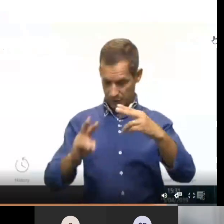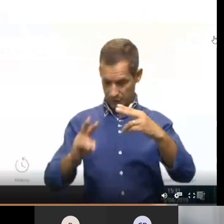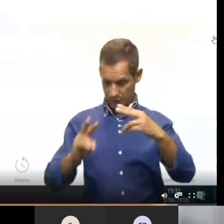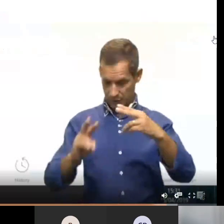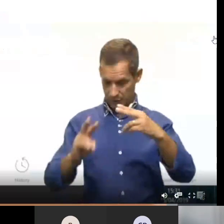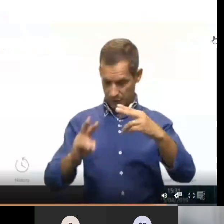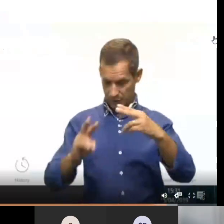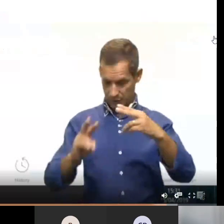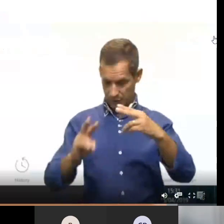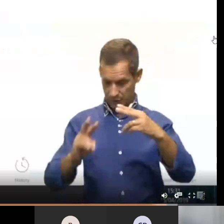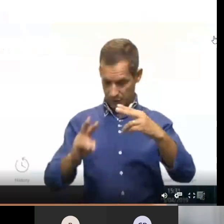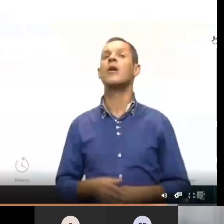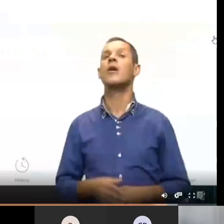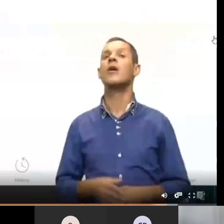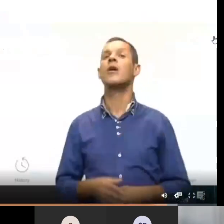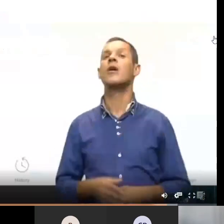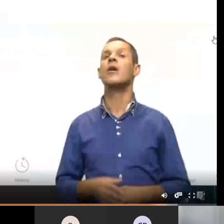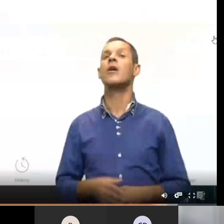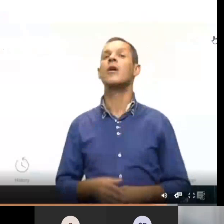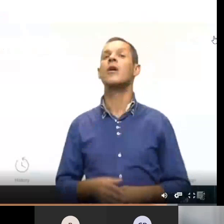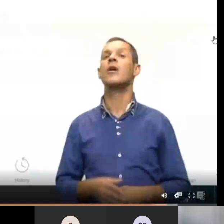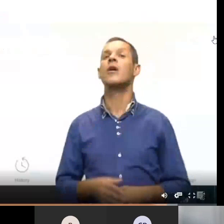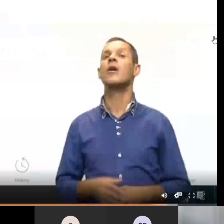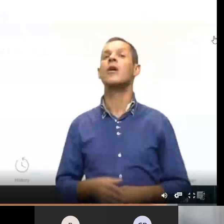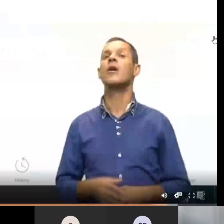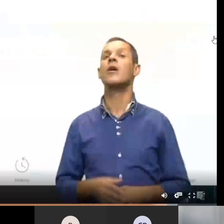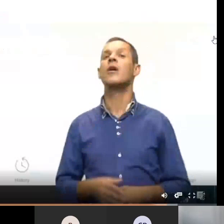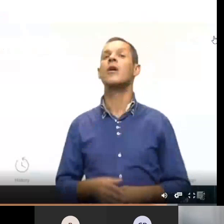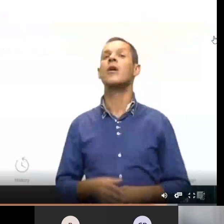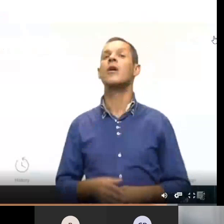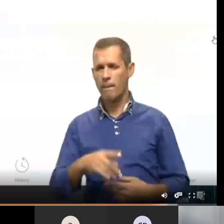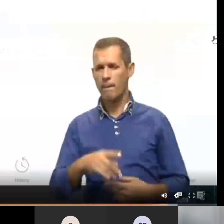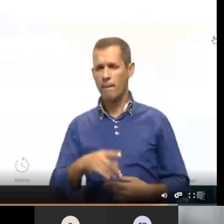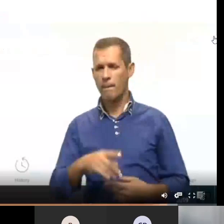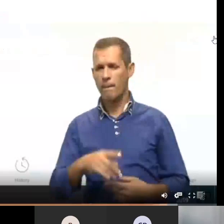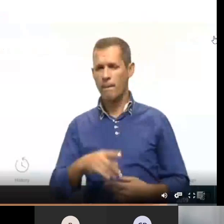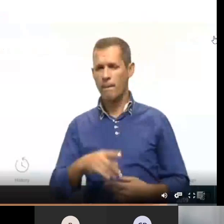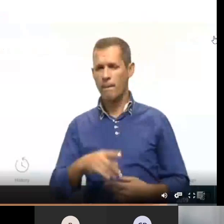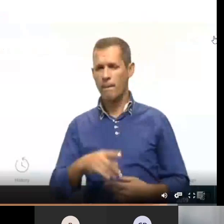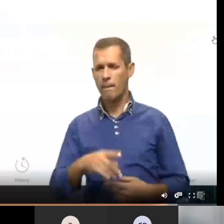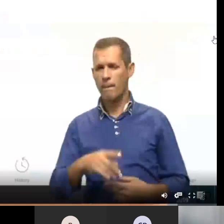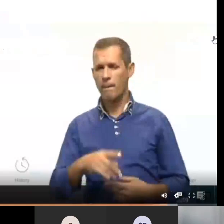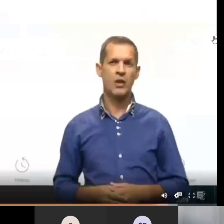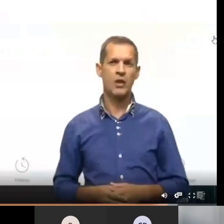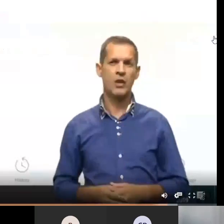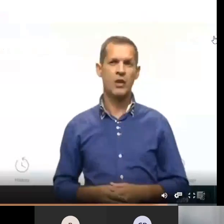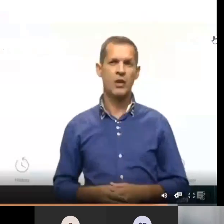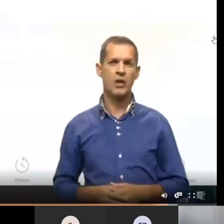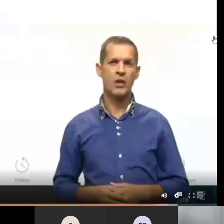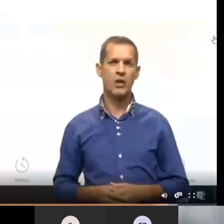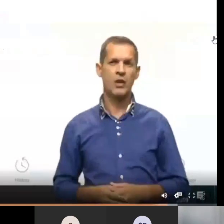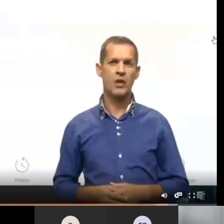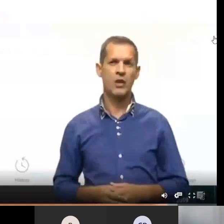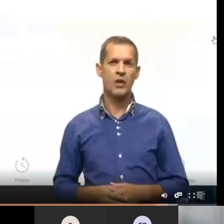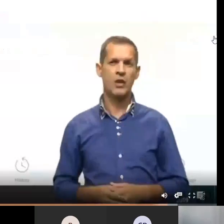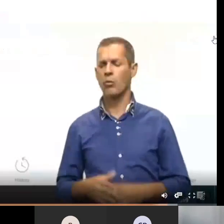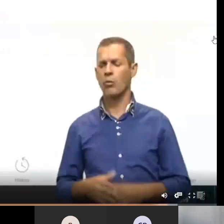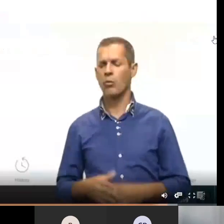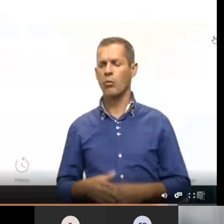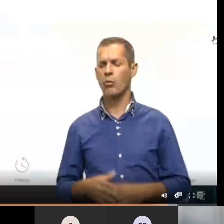estrutura que eu já carreguei aqui no meu computador. Então, primeiro de tudo, observem que nós temos um corpo